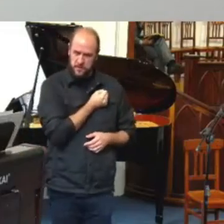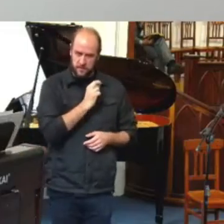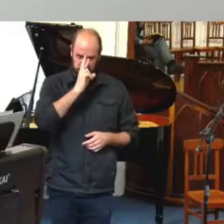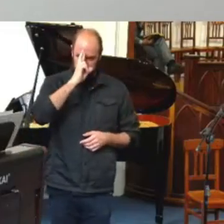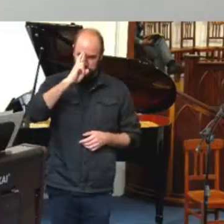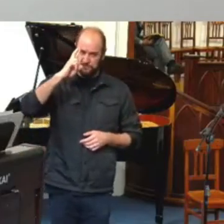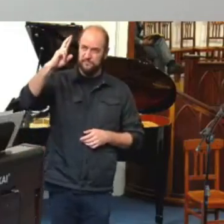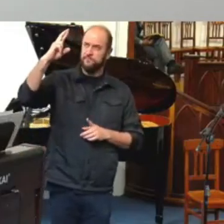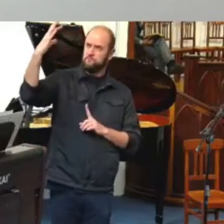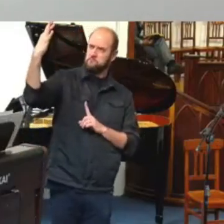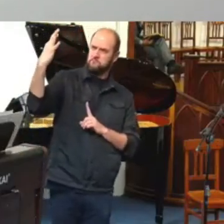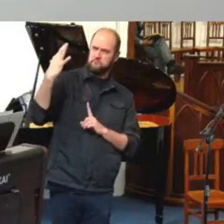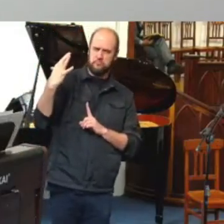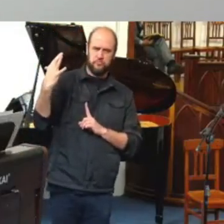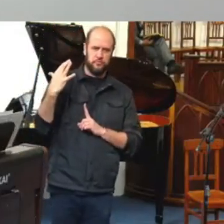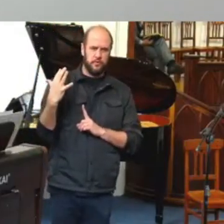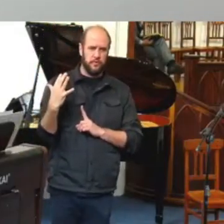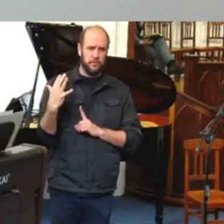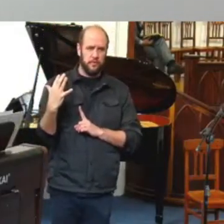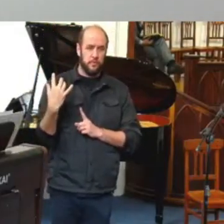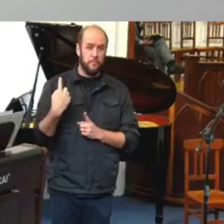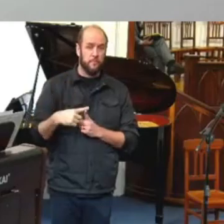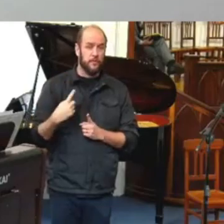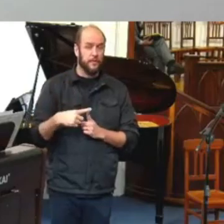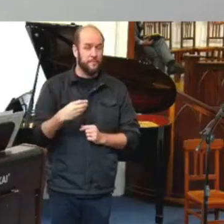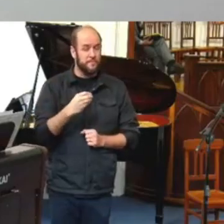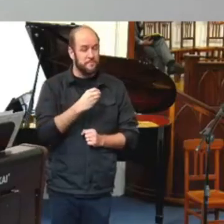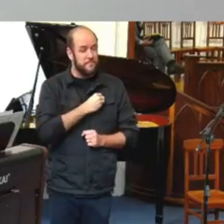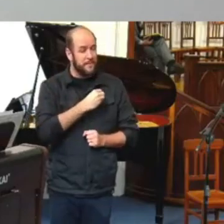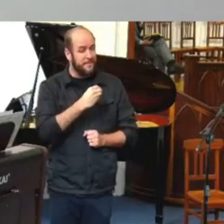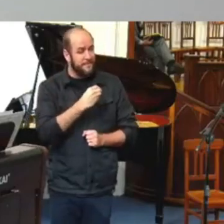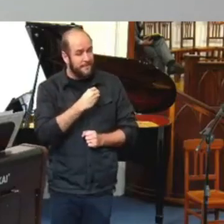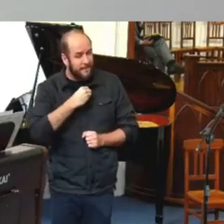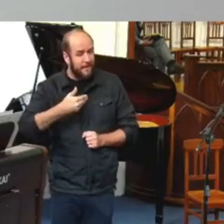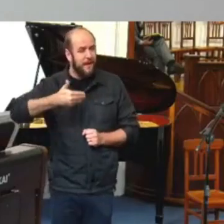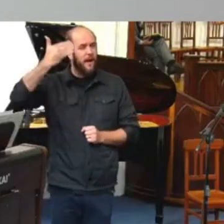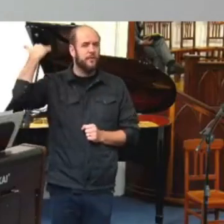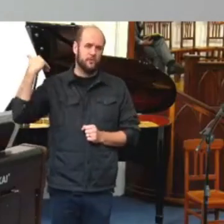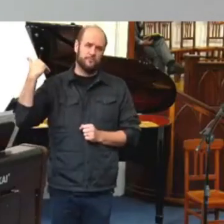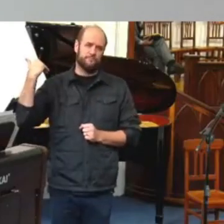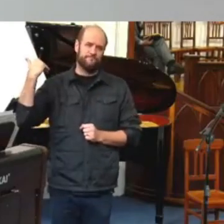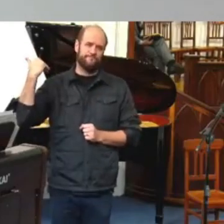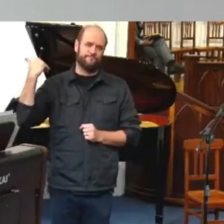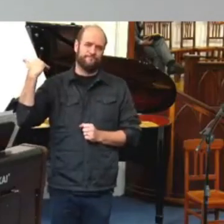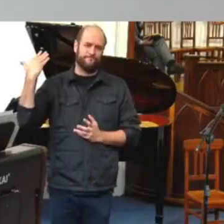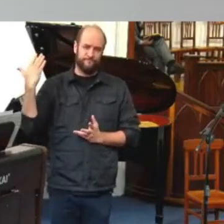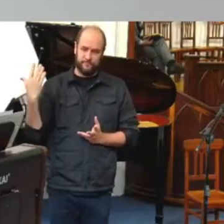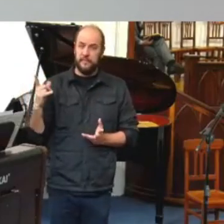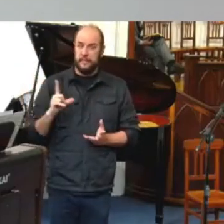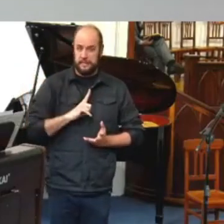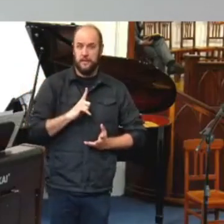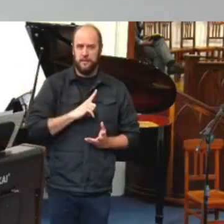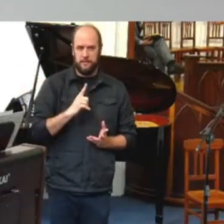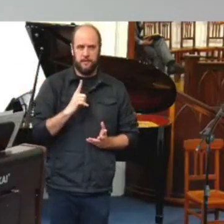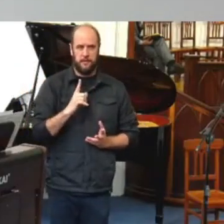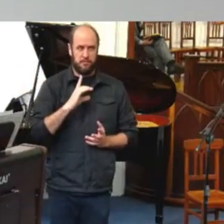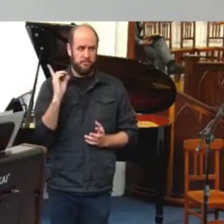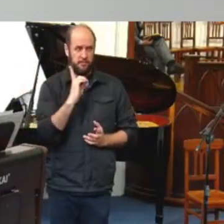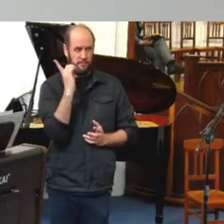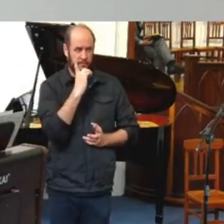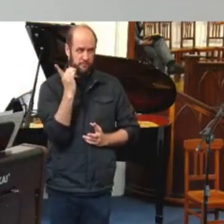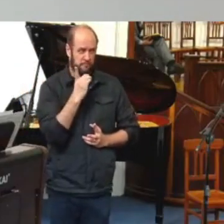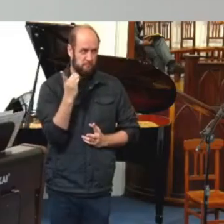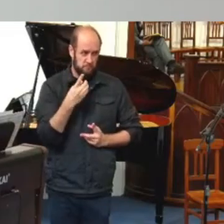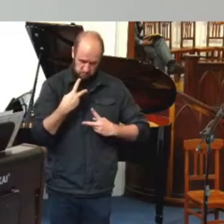estava sobre ele, em vista de um pecado que ele havia cometido. Ou seja, há da parte dele um reconhecimento